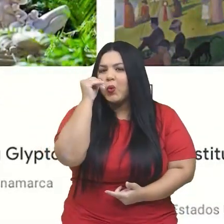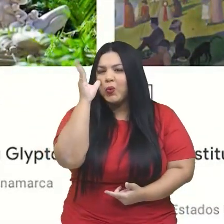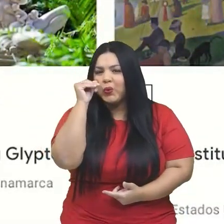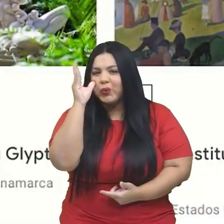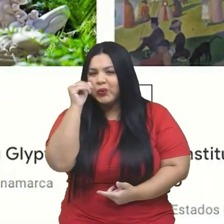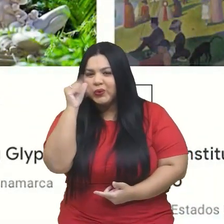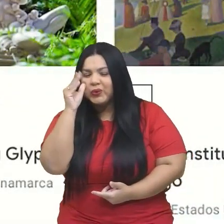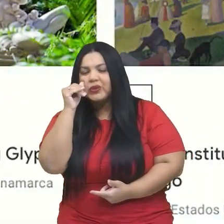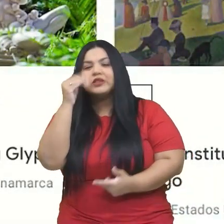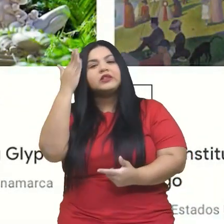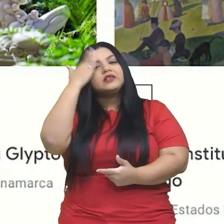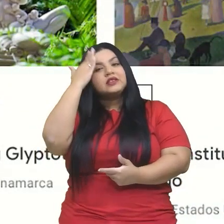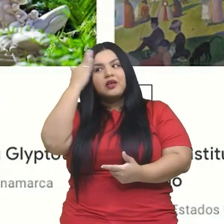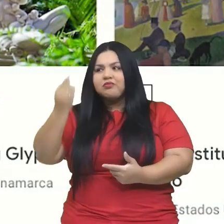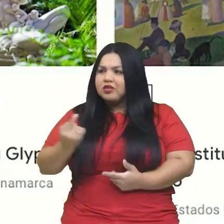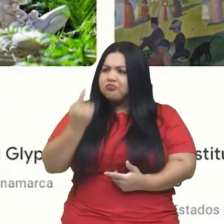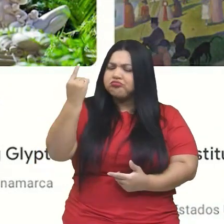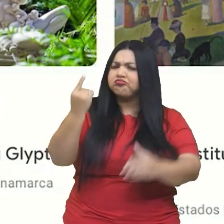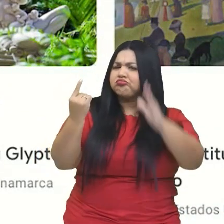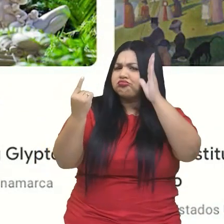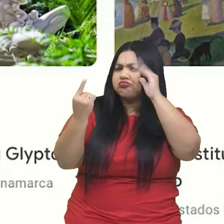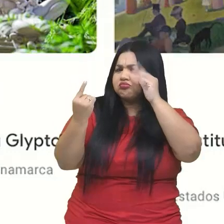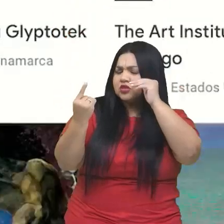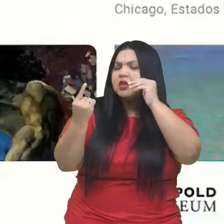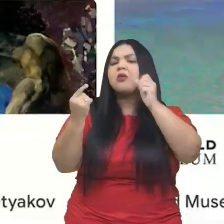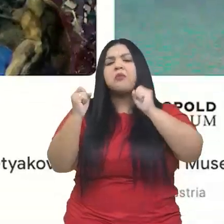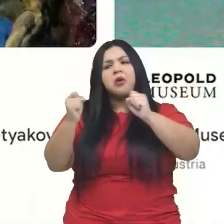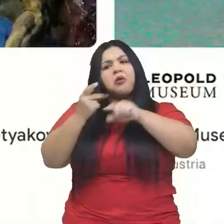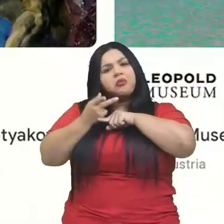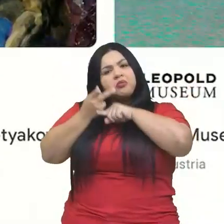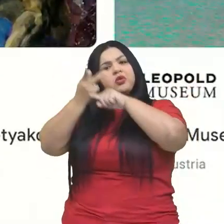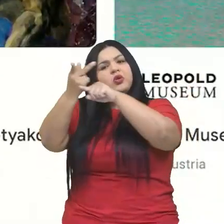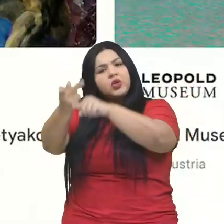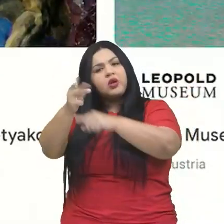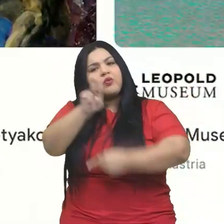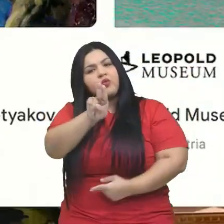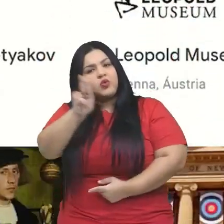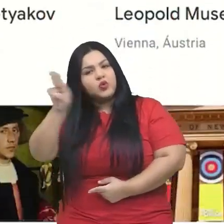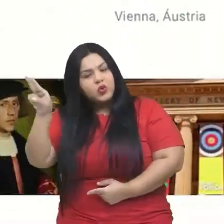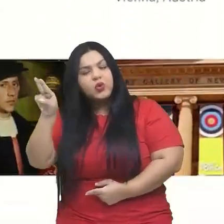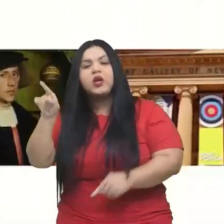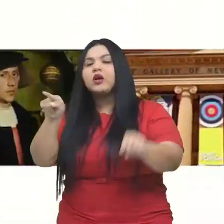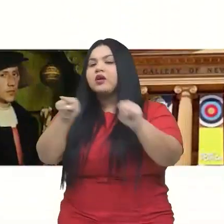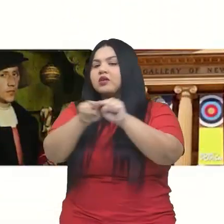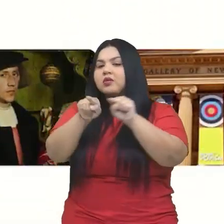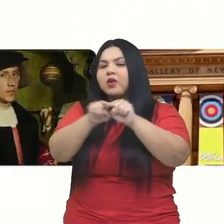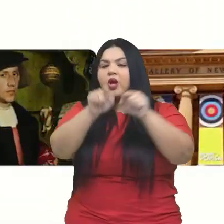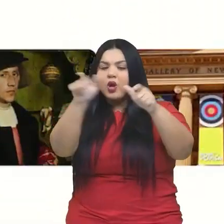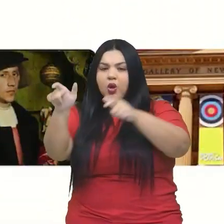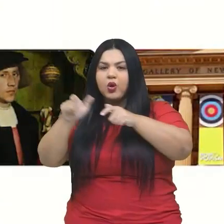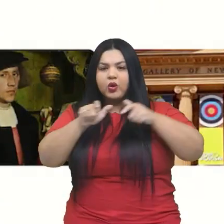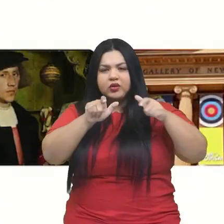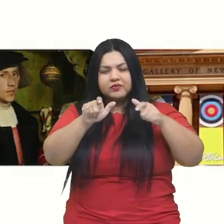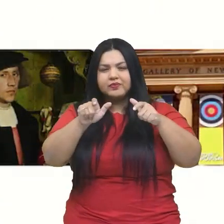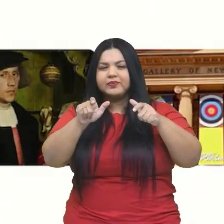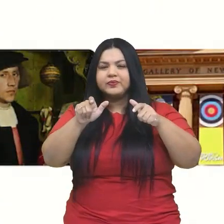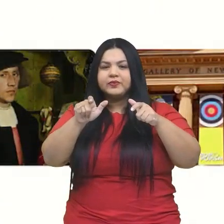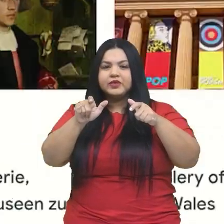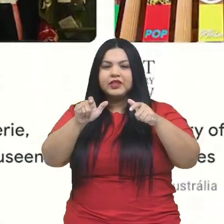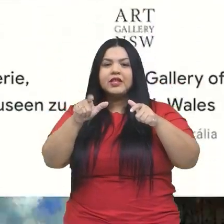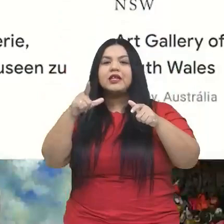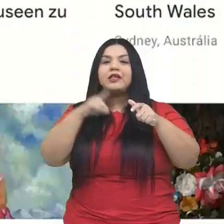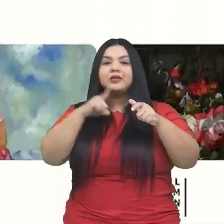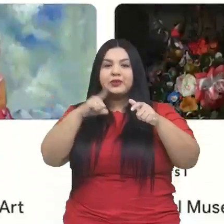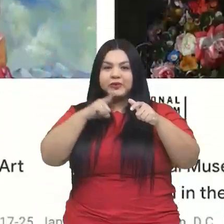um em específico, né, busca por aqui por nome, alguma localidade. Olha só, tem o Museu Frida